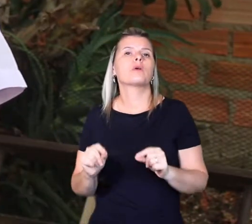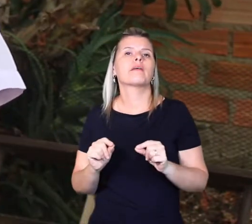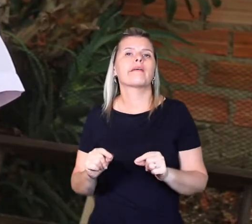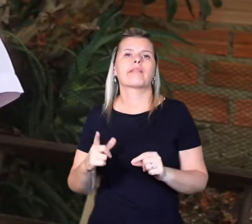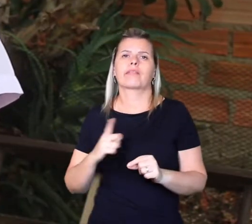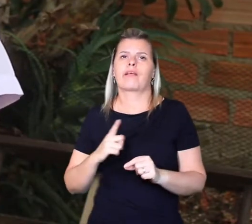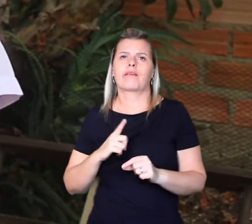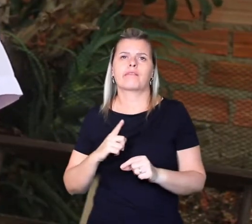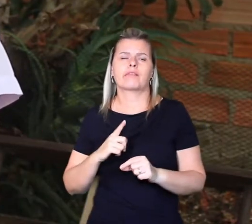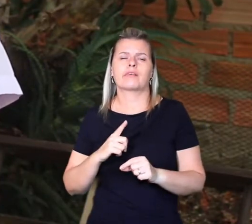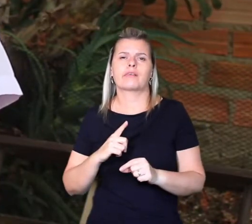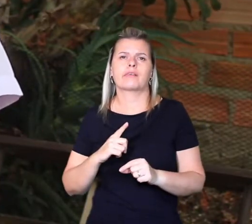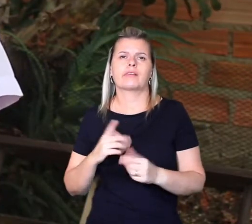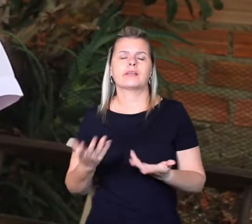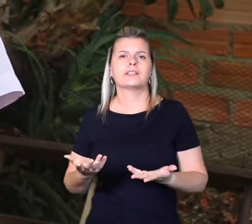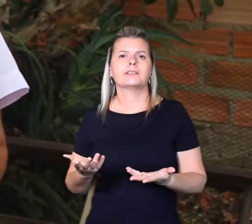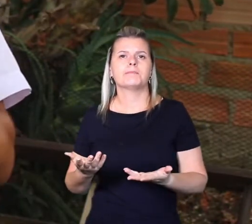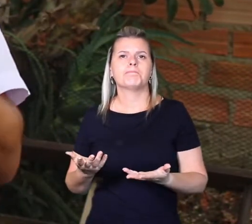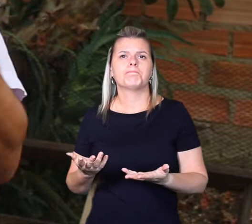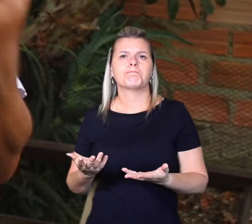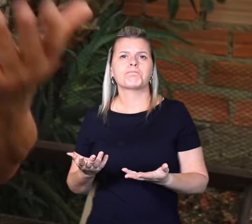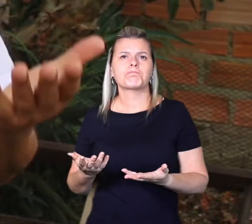trânsito